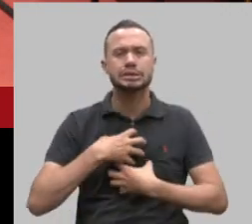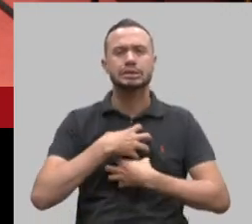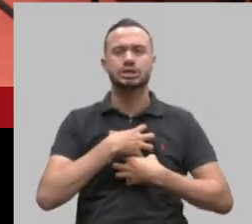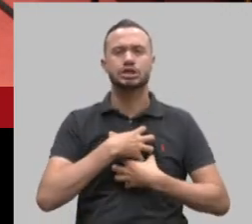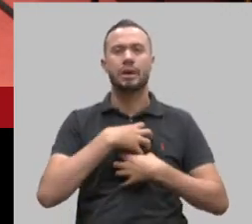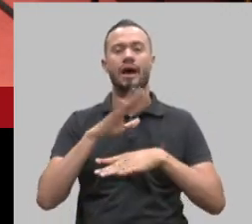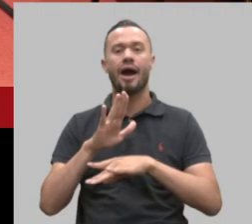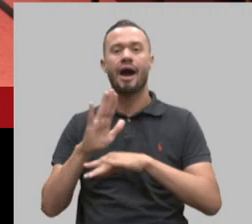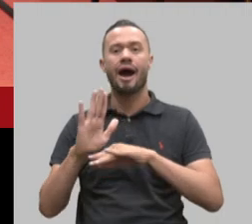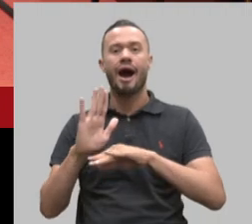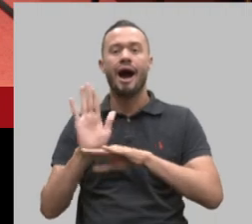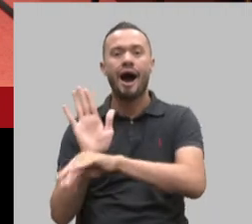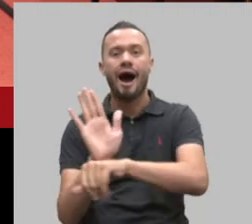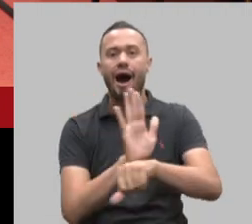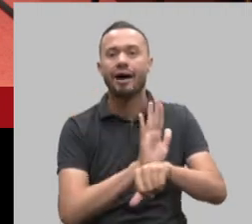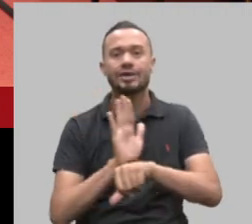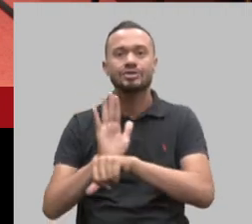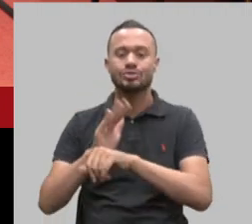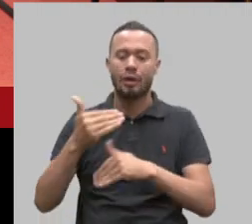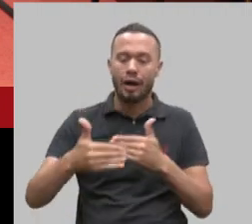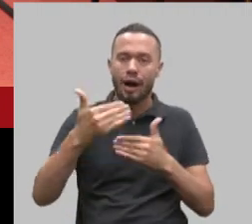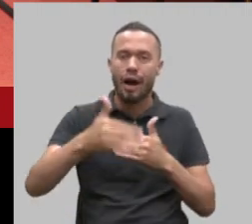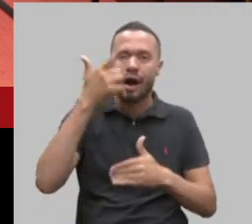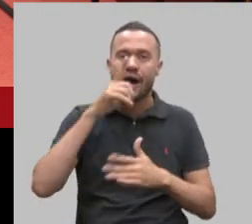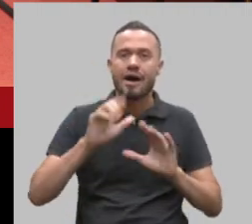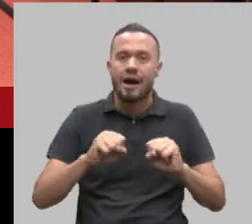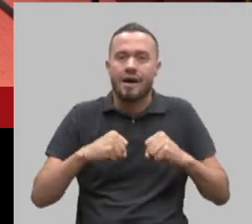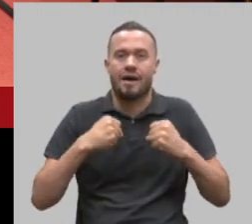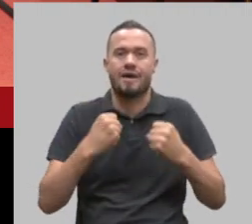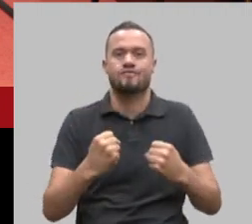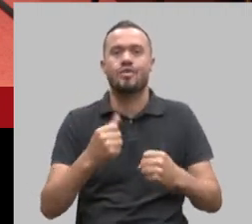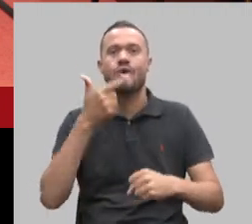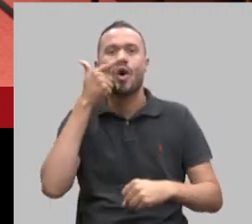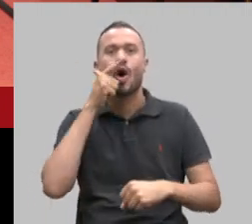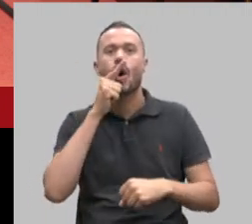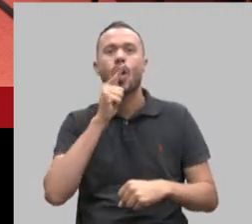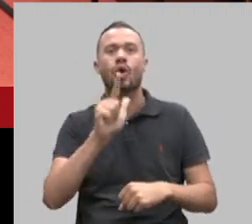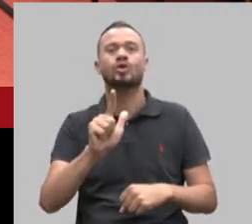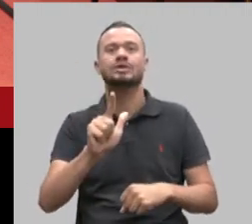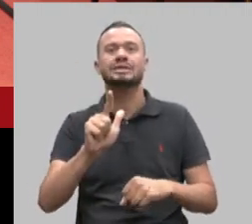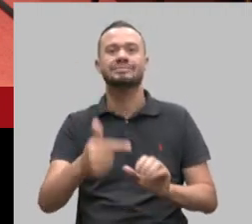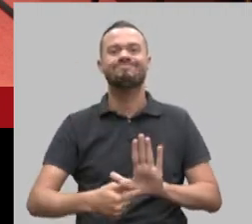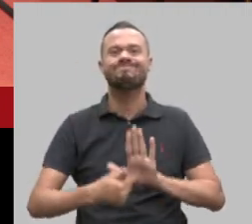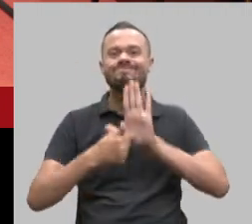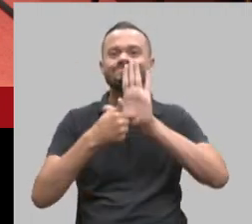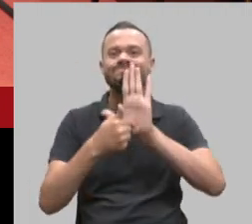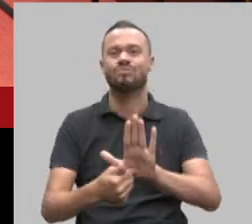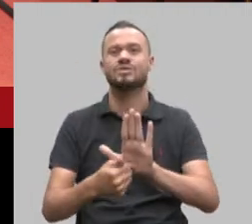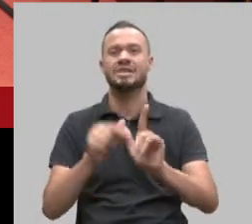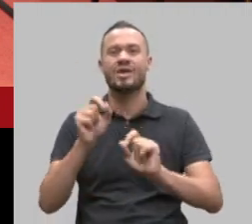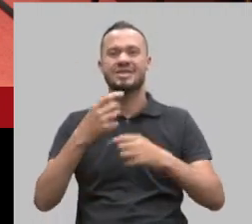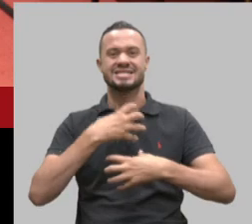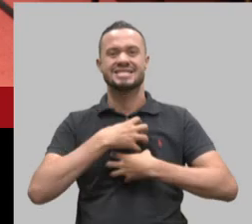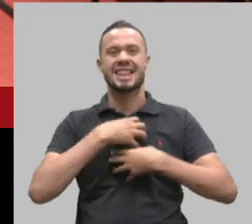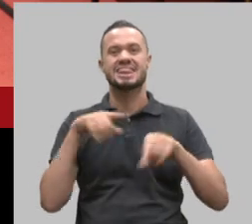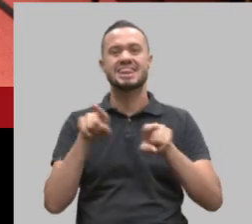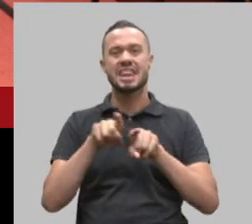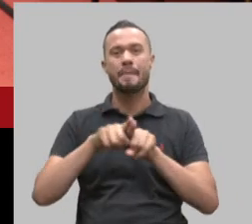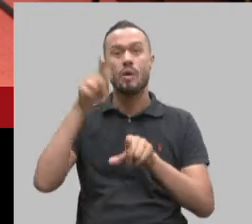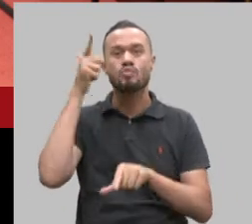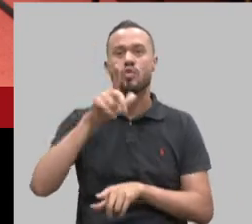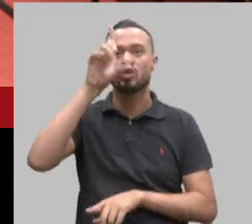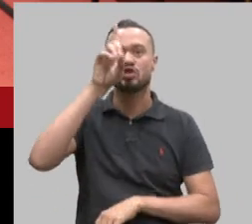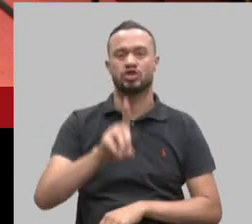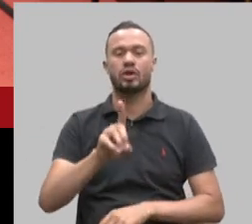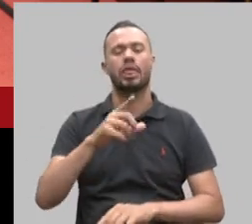vez mantermos mais força a conseguirmos nos Expressar e buscar os nossos direitos e tenho certeza que